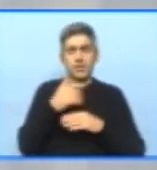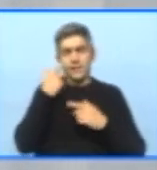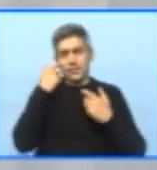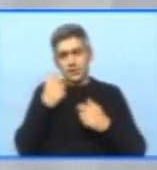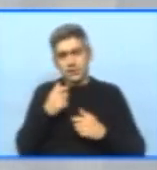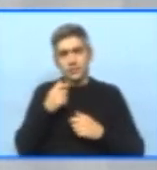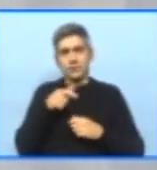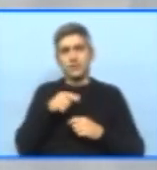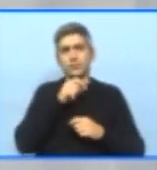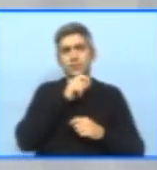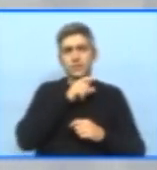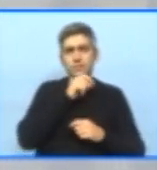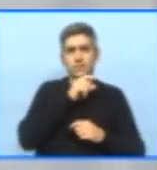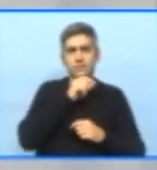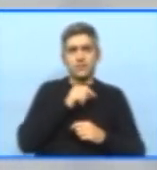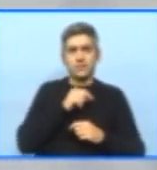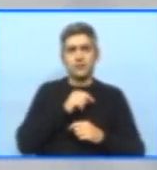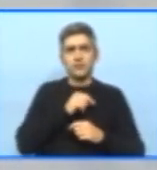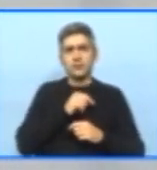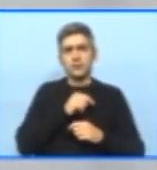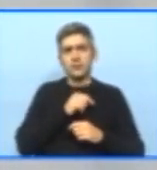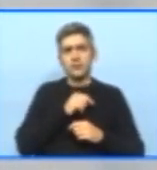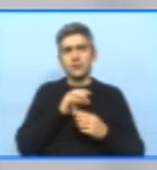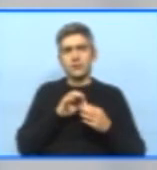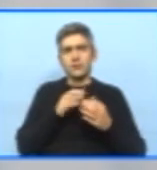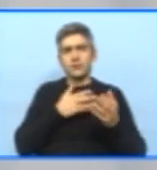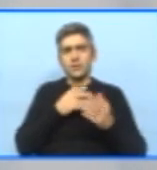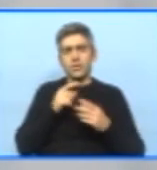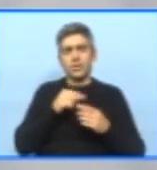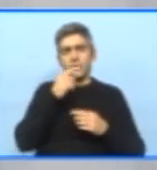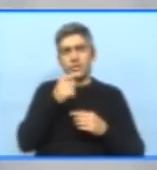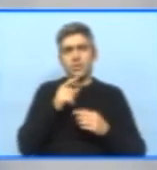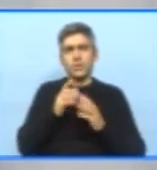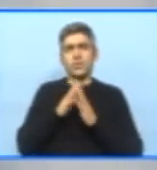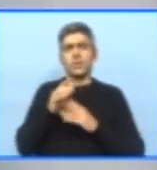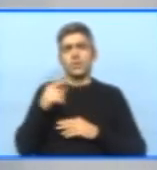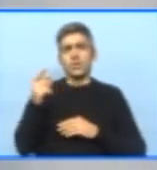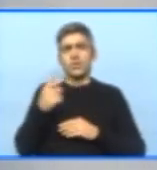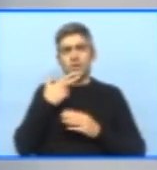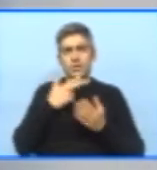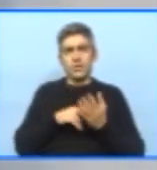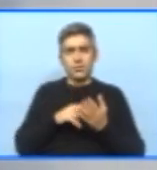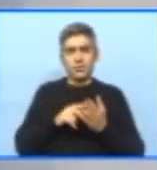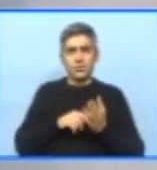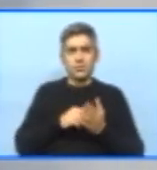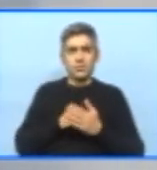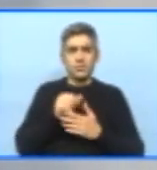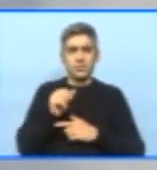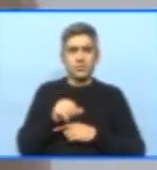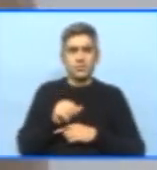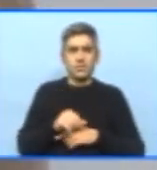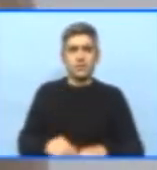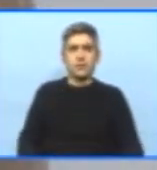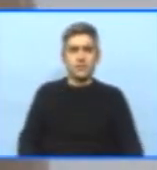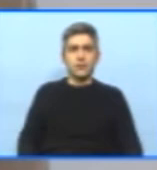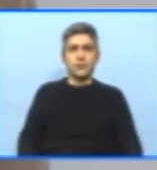físicas, esta possibilidade de relação com o outro e com Deus é sempre uma realidade. Sim, absolutamente. É a